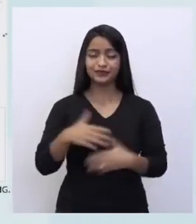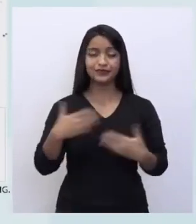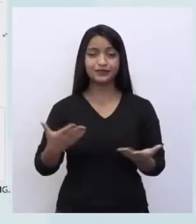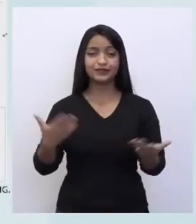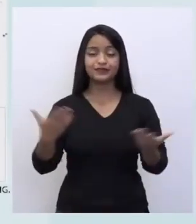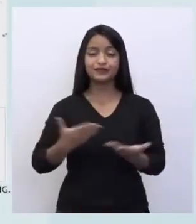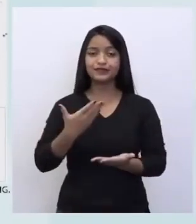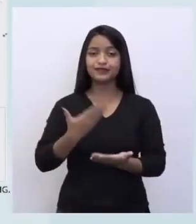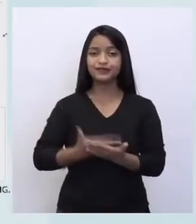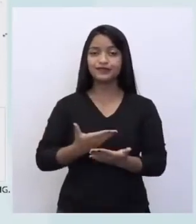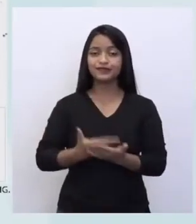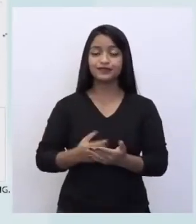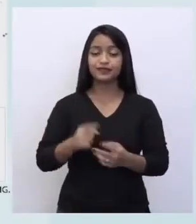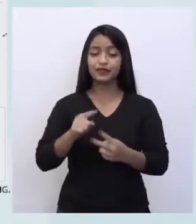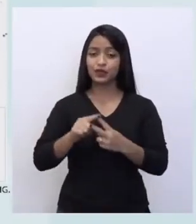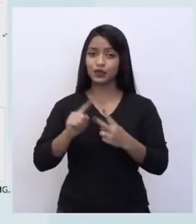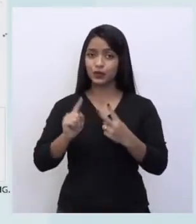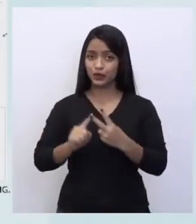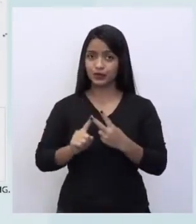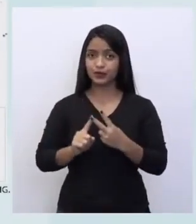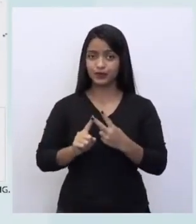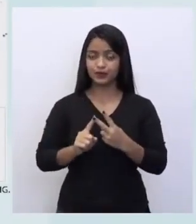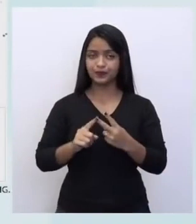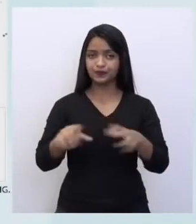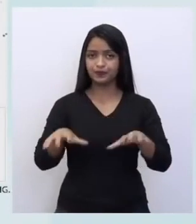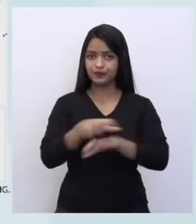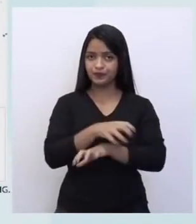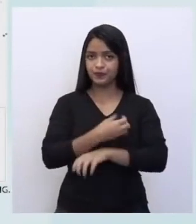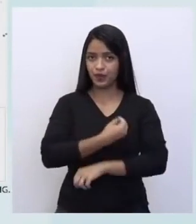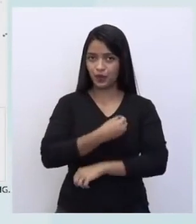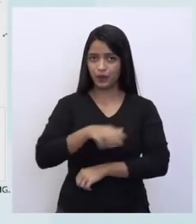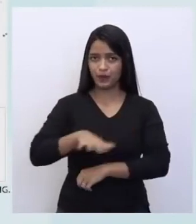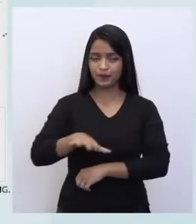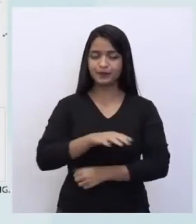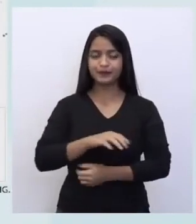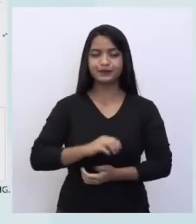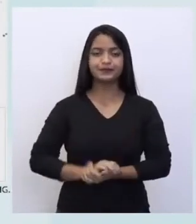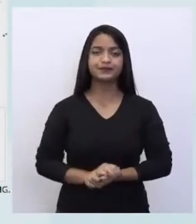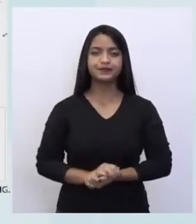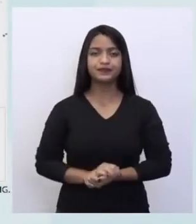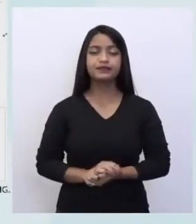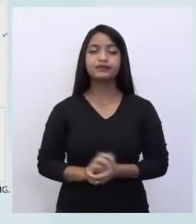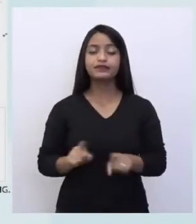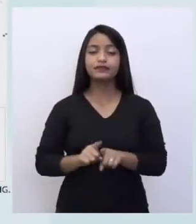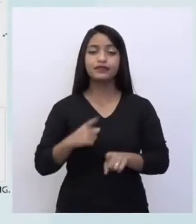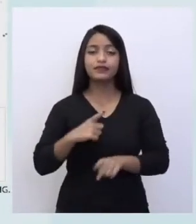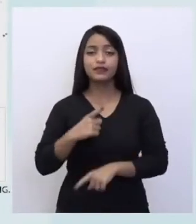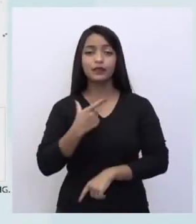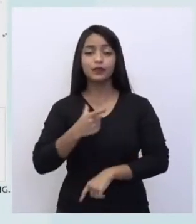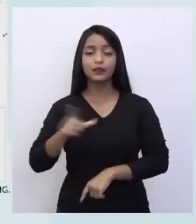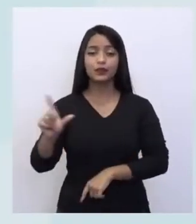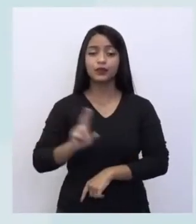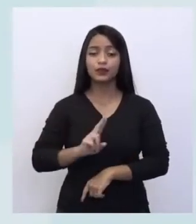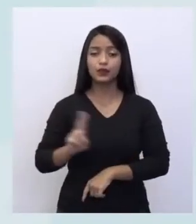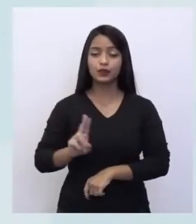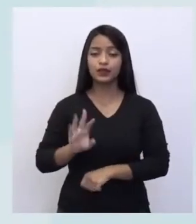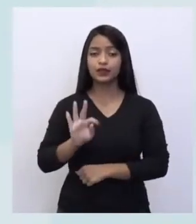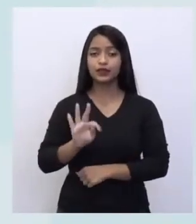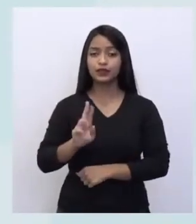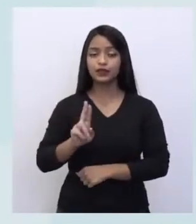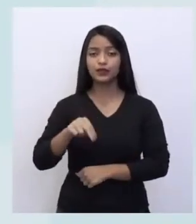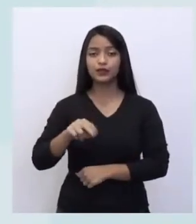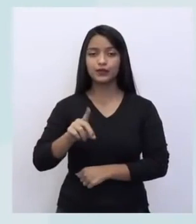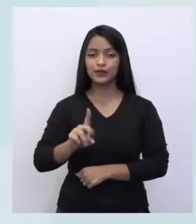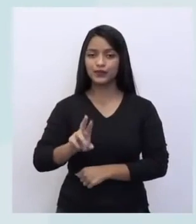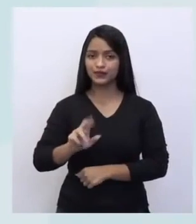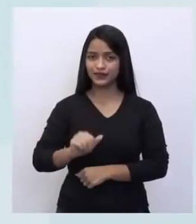pouquinho dois biomas. Já na sequência, nós temos aí um bioma que é chamado de tundra. Então, no nosso